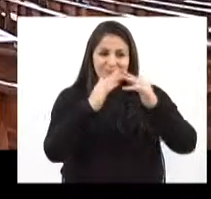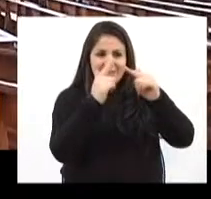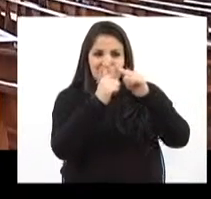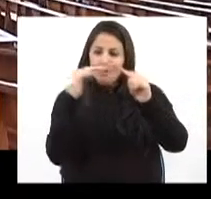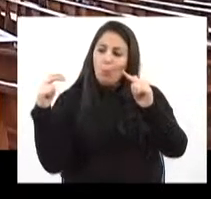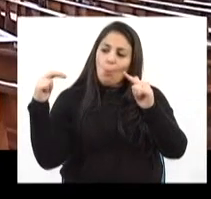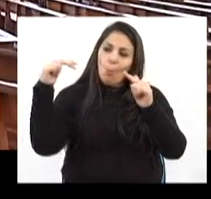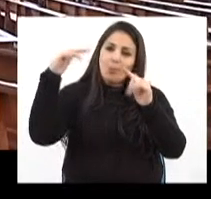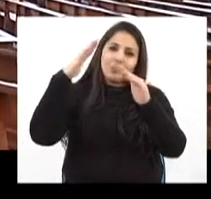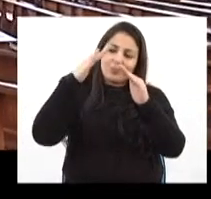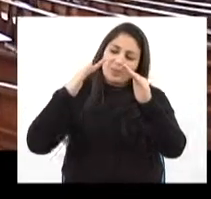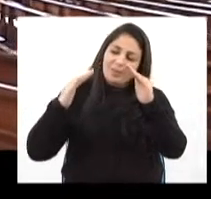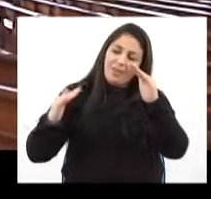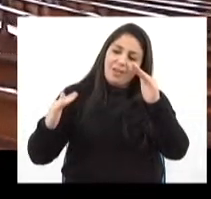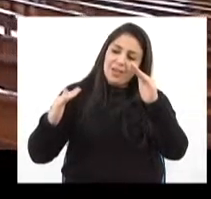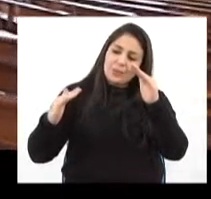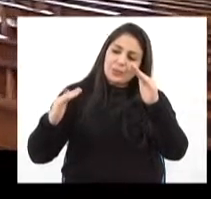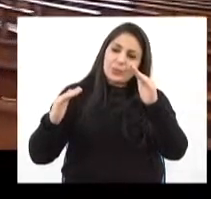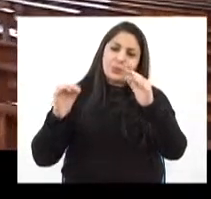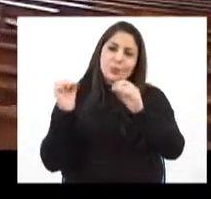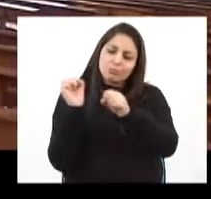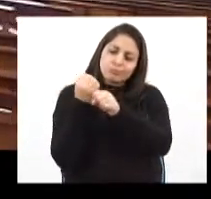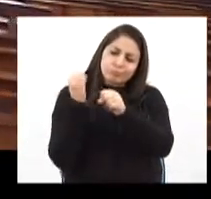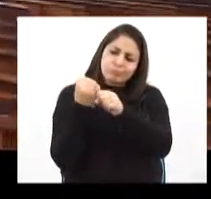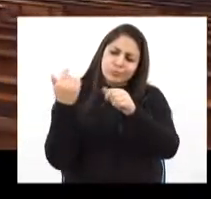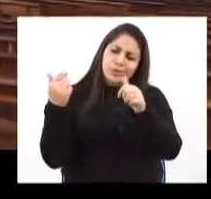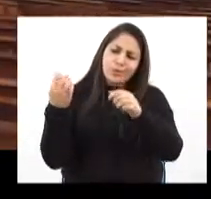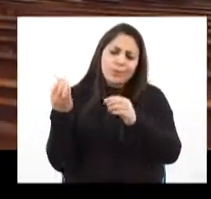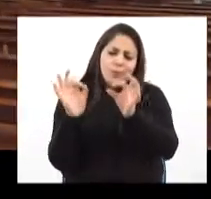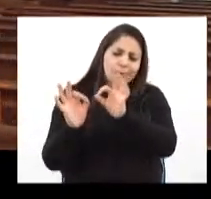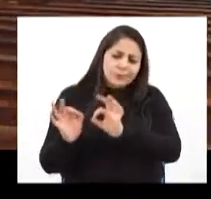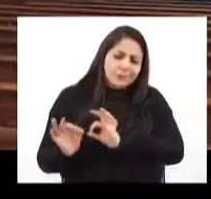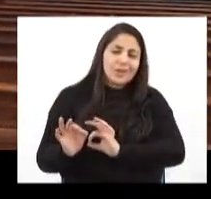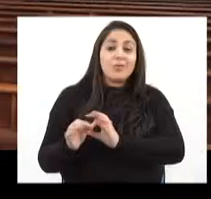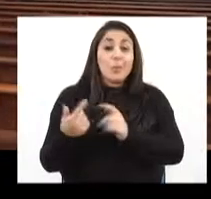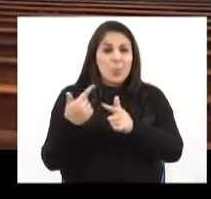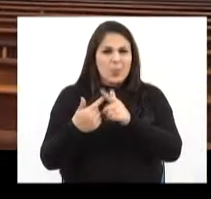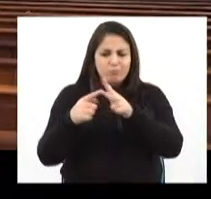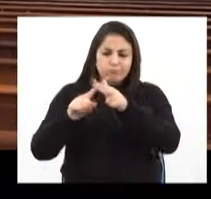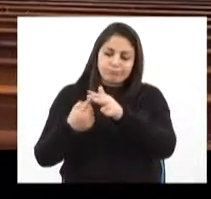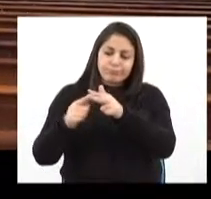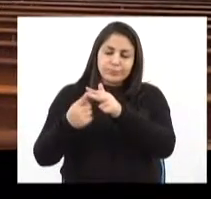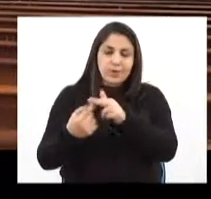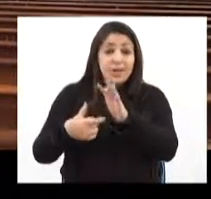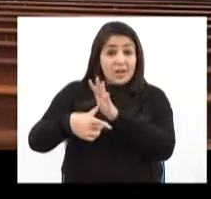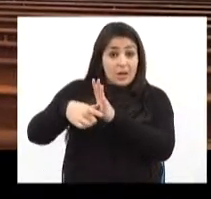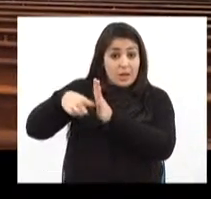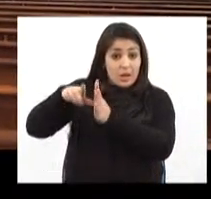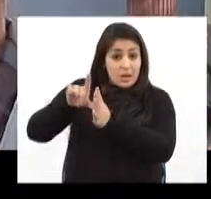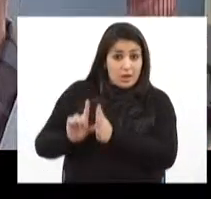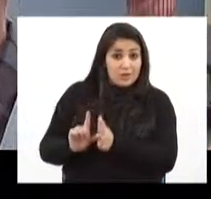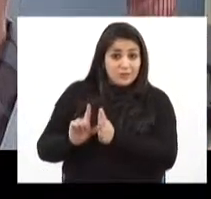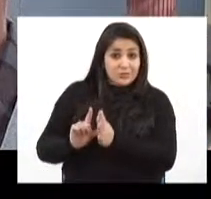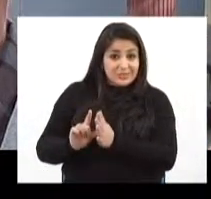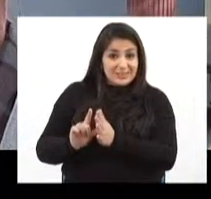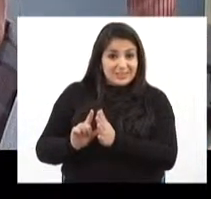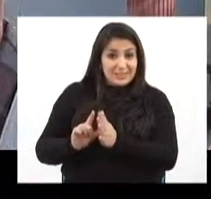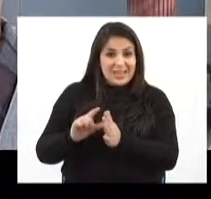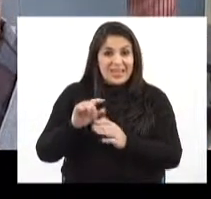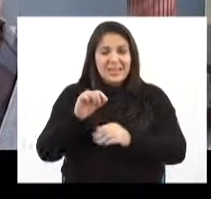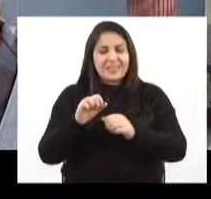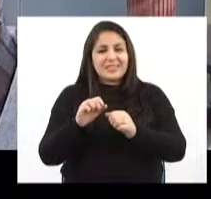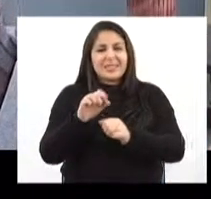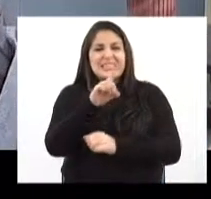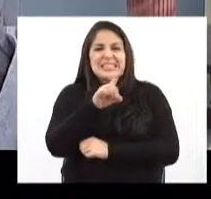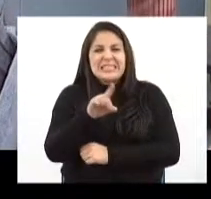telhado, eu e ele, que era de zinco antigamente, né? E tinha muita goteira aqui. Carlos falou